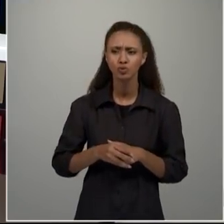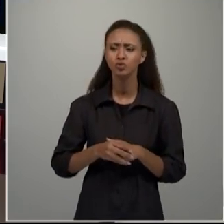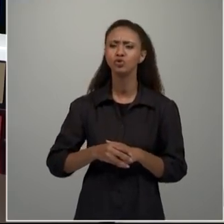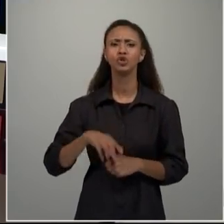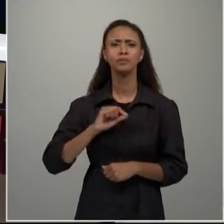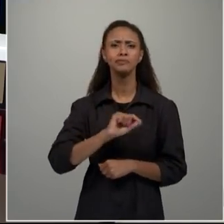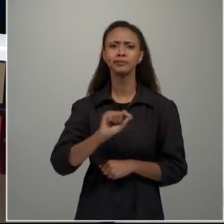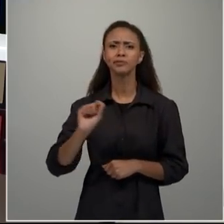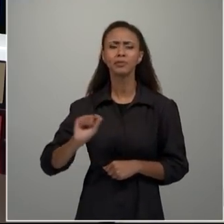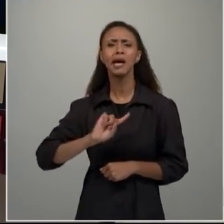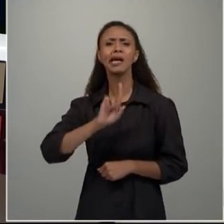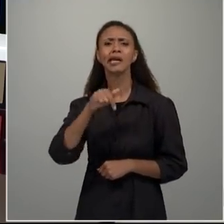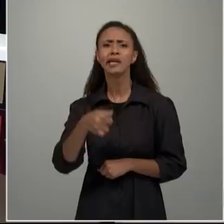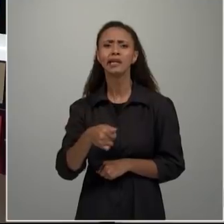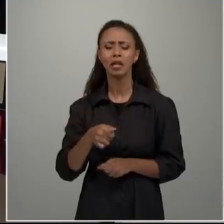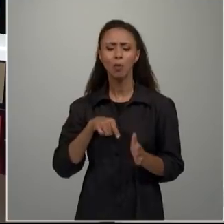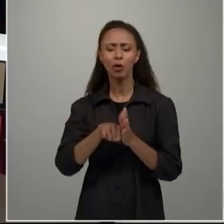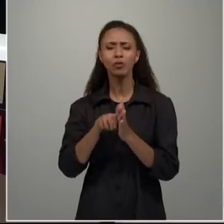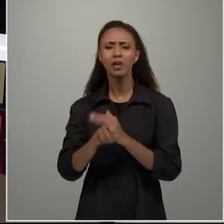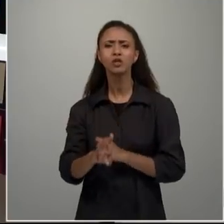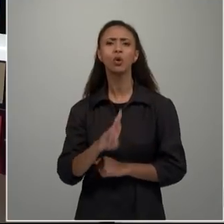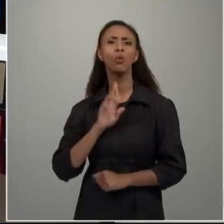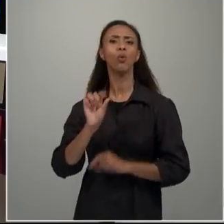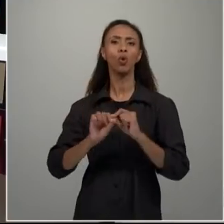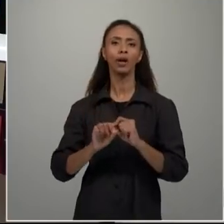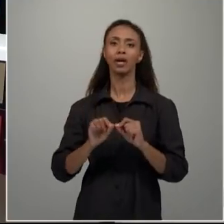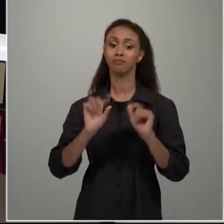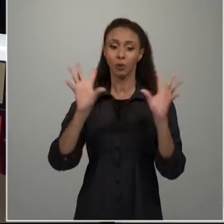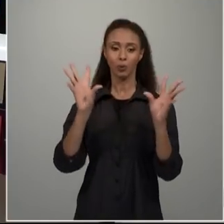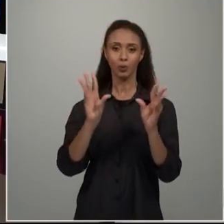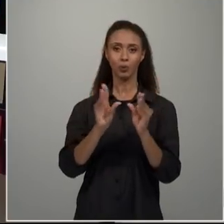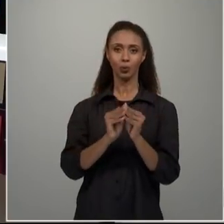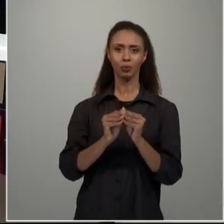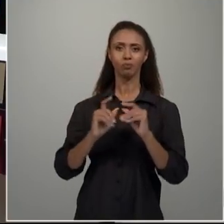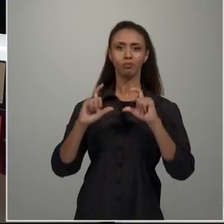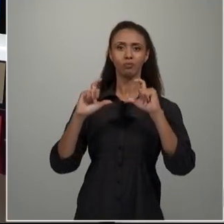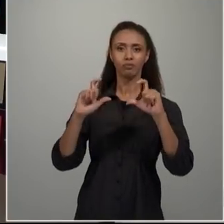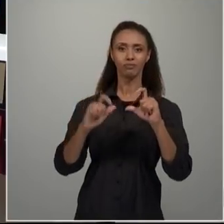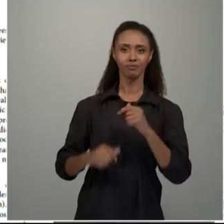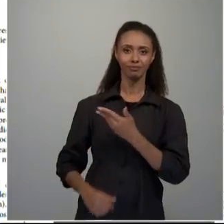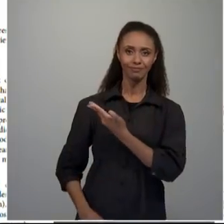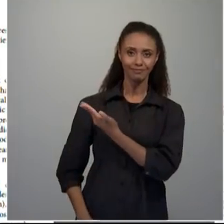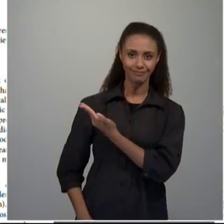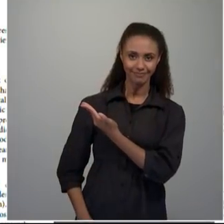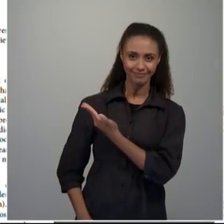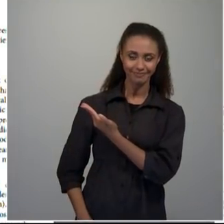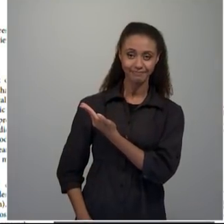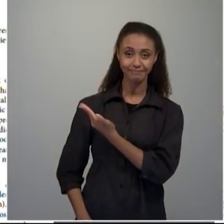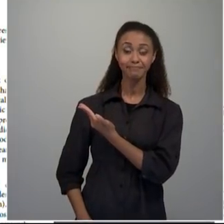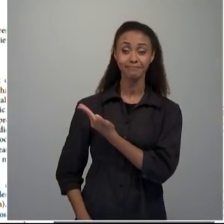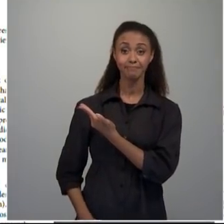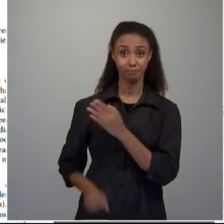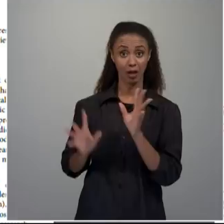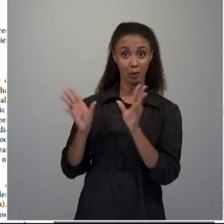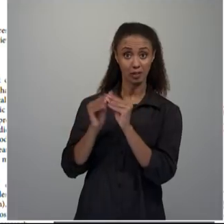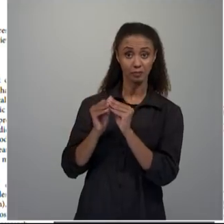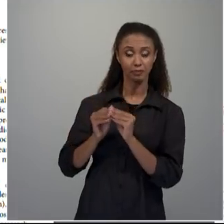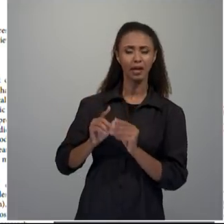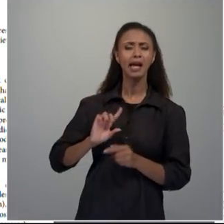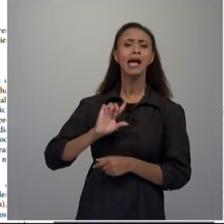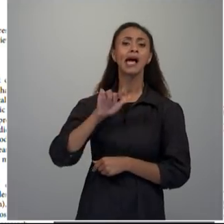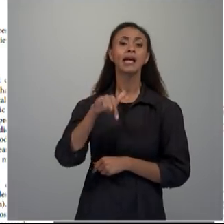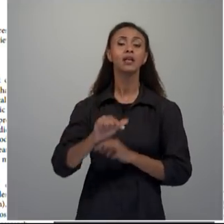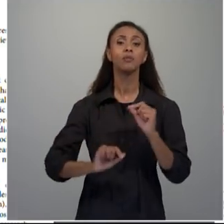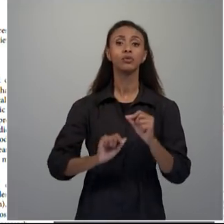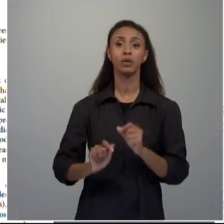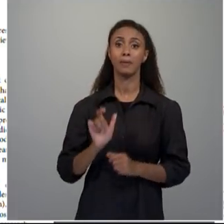quais foram os resultados de pesquisa então tá tudo aqui nesse pequeno parágrafo depois você vai ter o quê que o word que são as